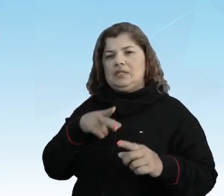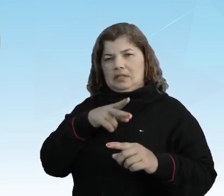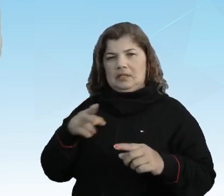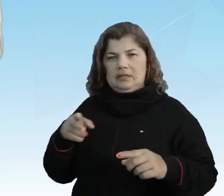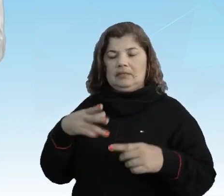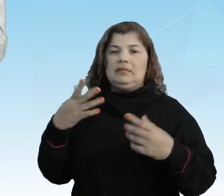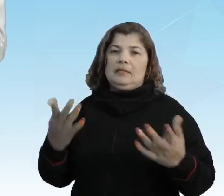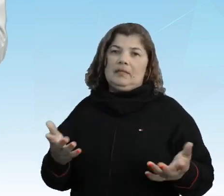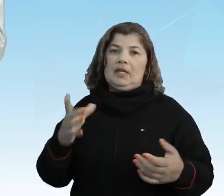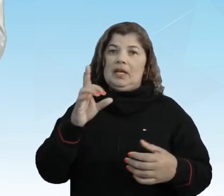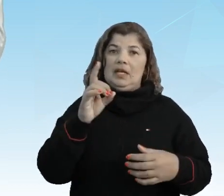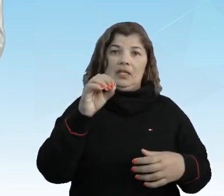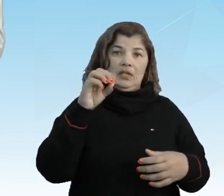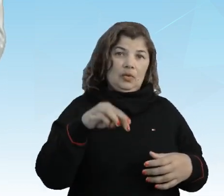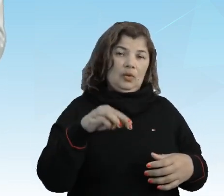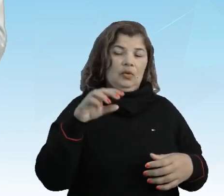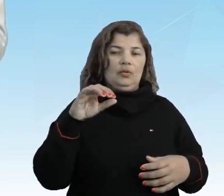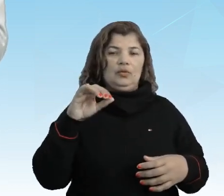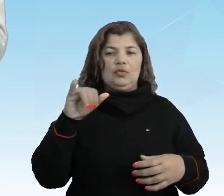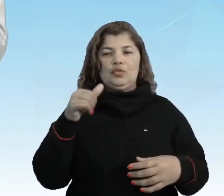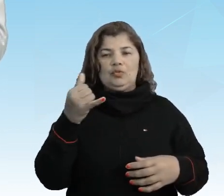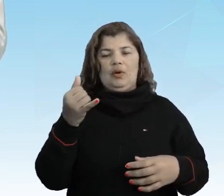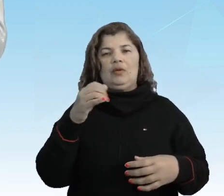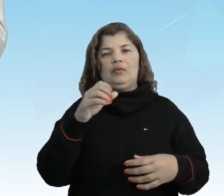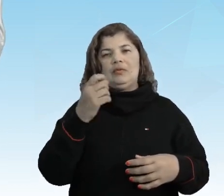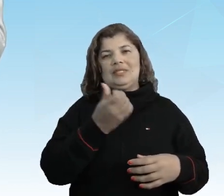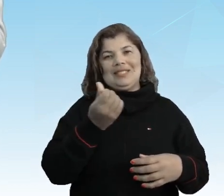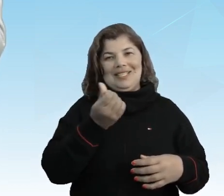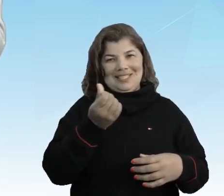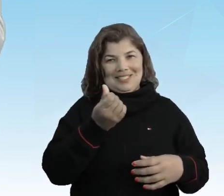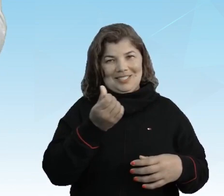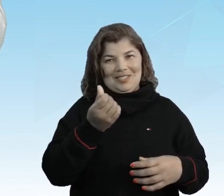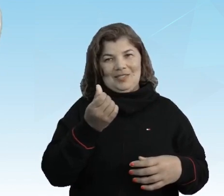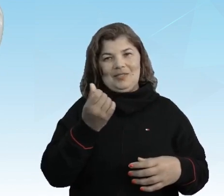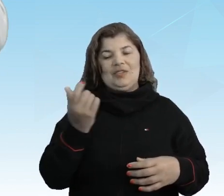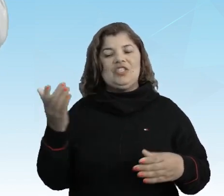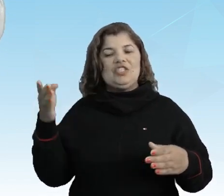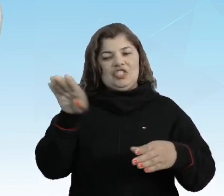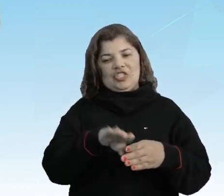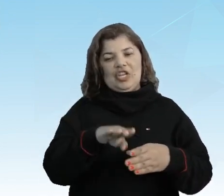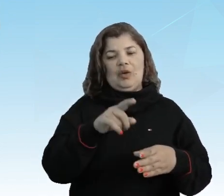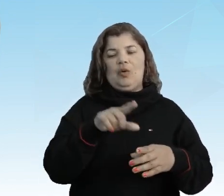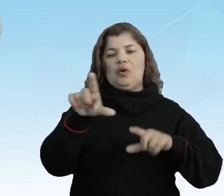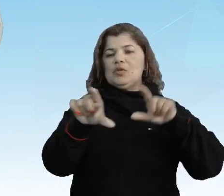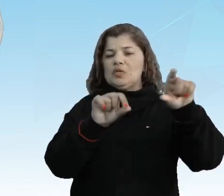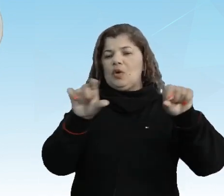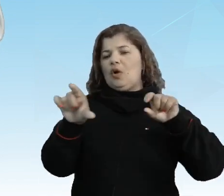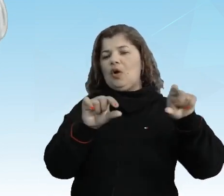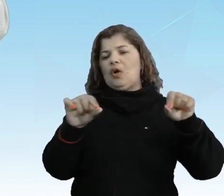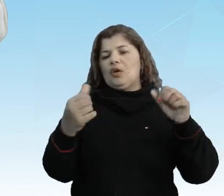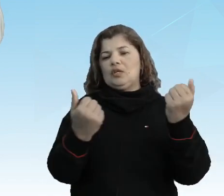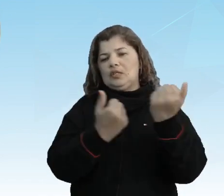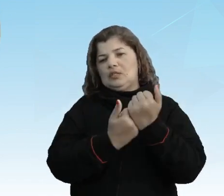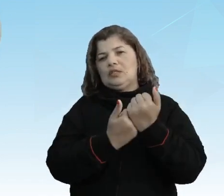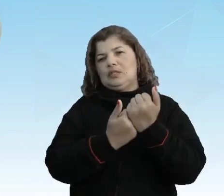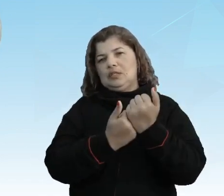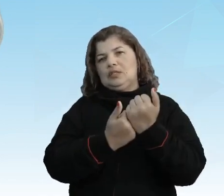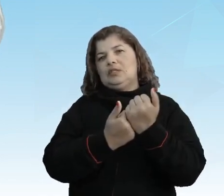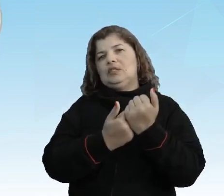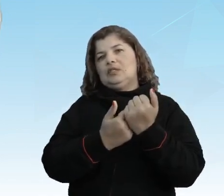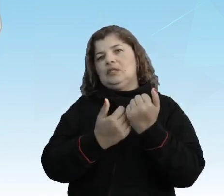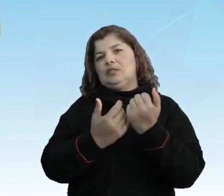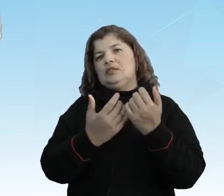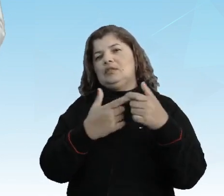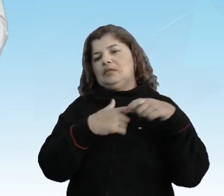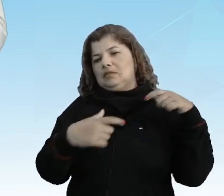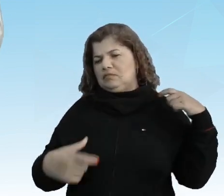aqui, ele nomeou alguns cargos para governar, para administrar Pernambuco, que pertenciam às elites pernambucanas. E